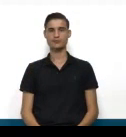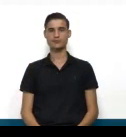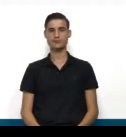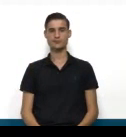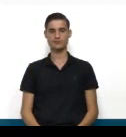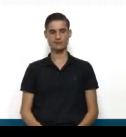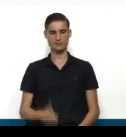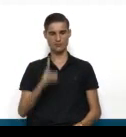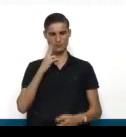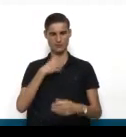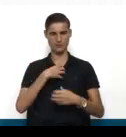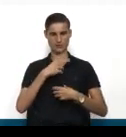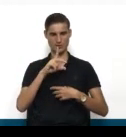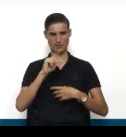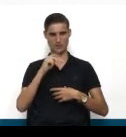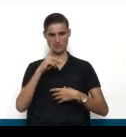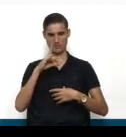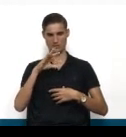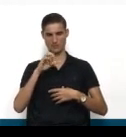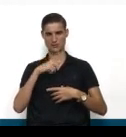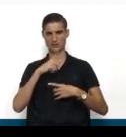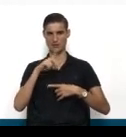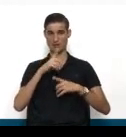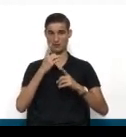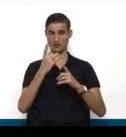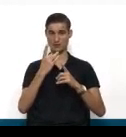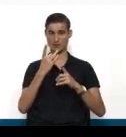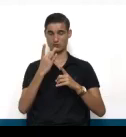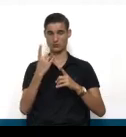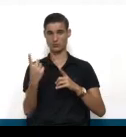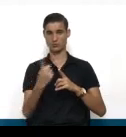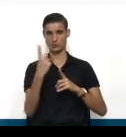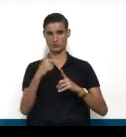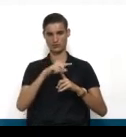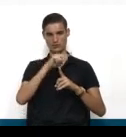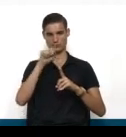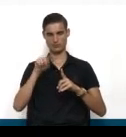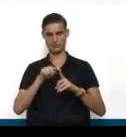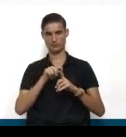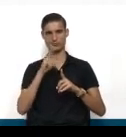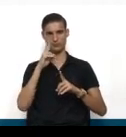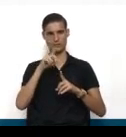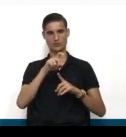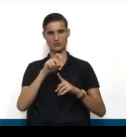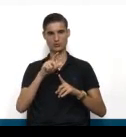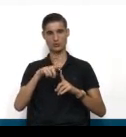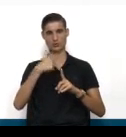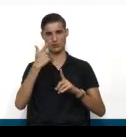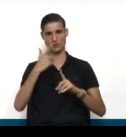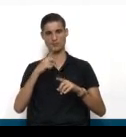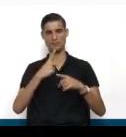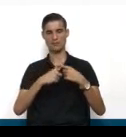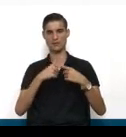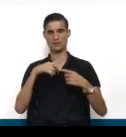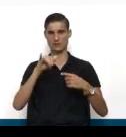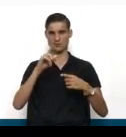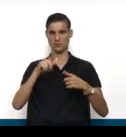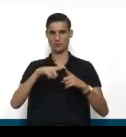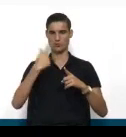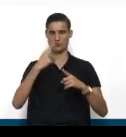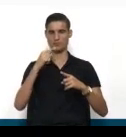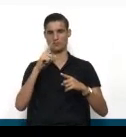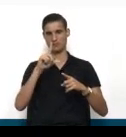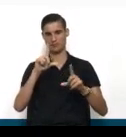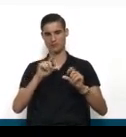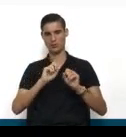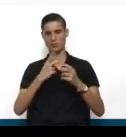Considere essa equação de Laplace no disco unitário. Então, nós temos essa equação, x² mais y² menor ou igual a